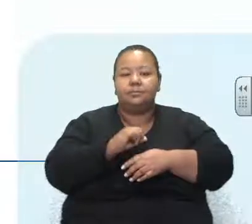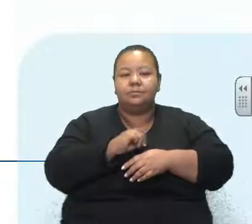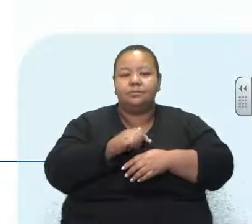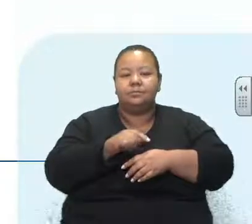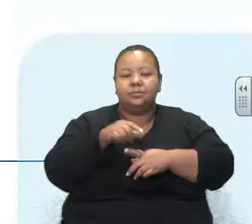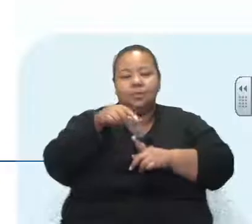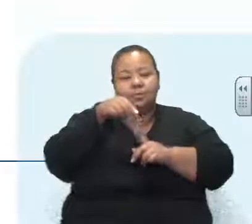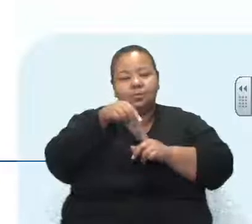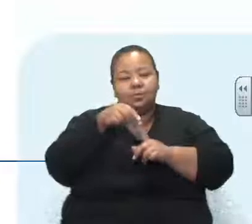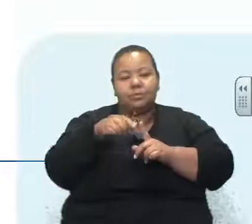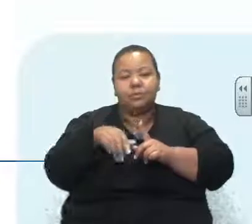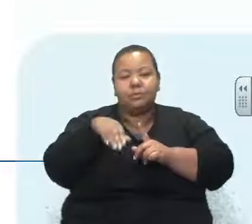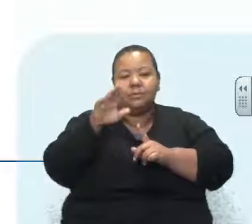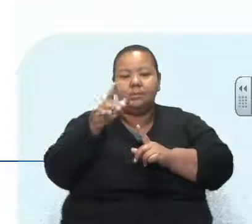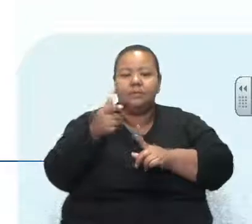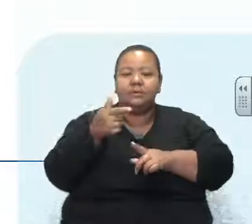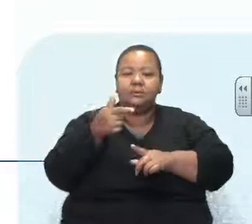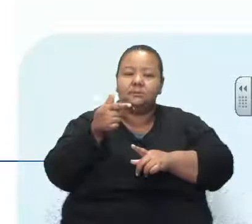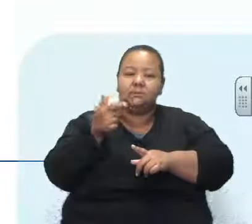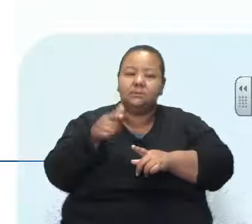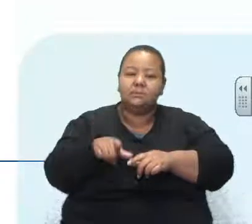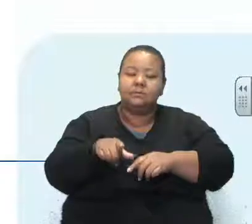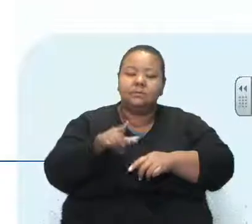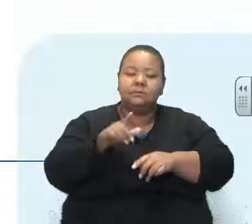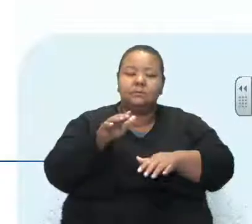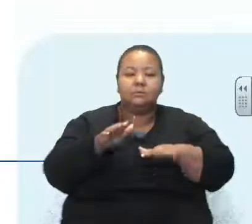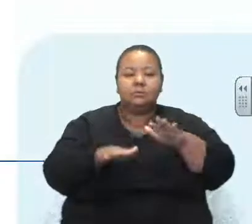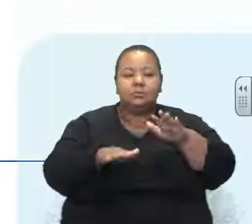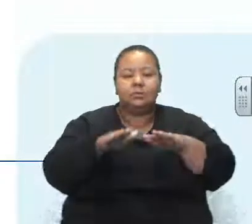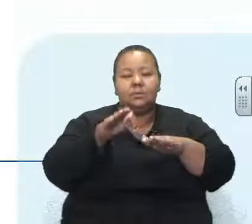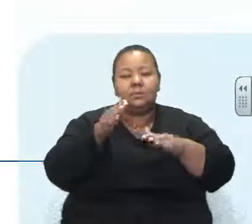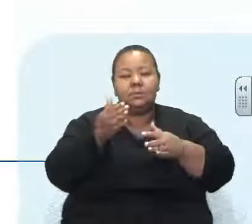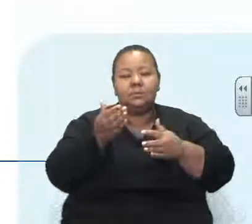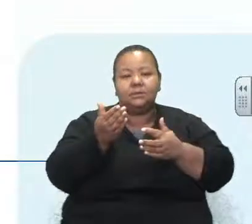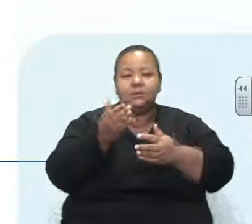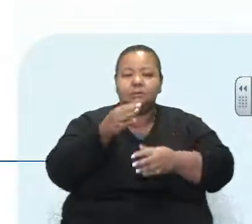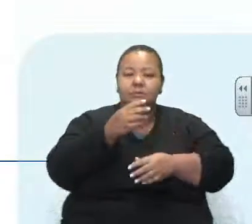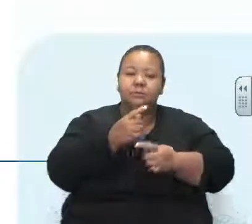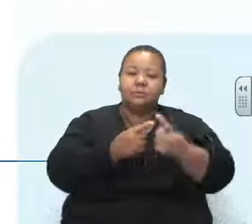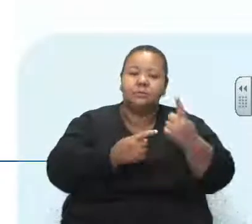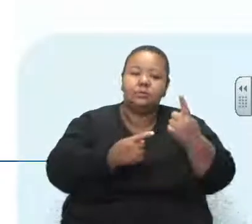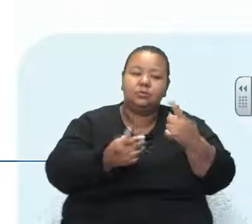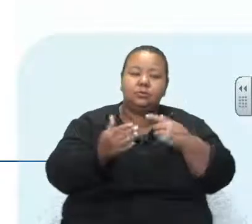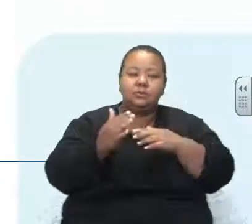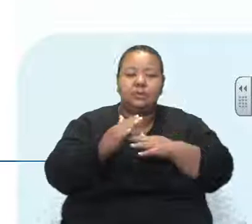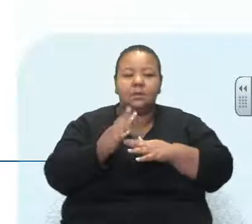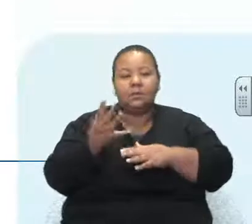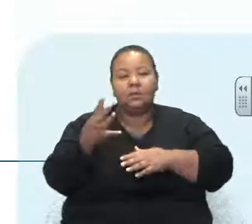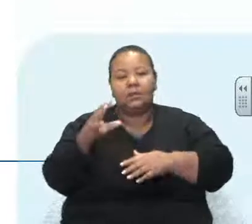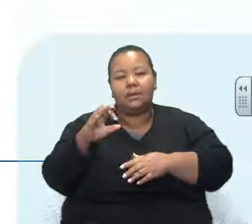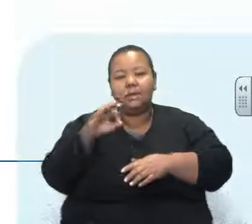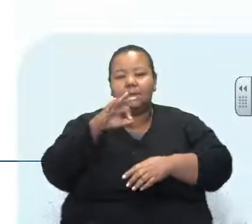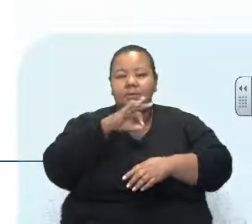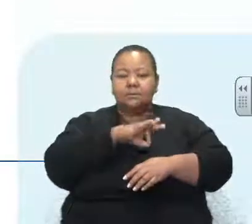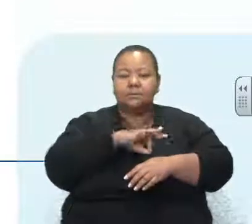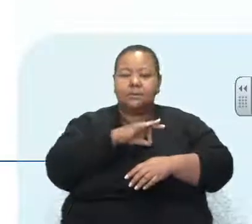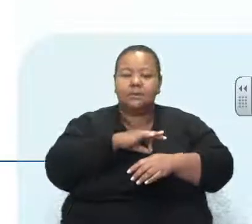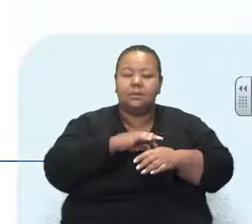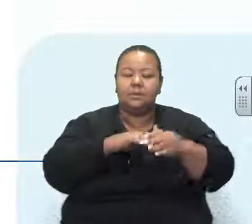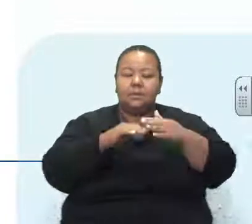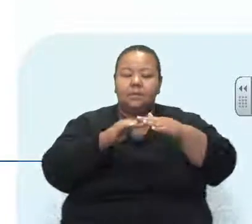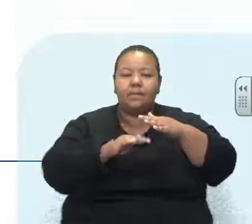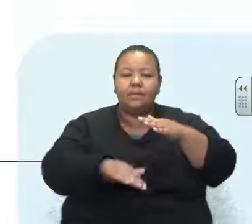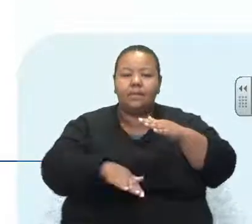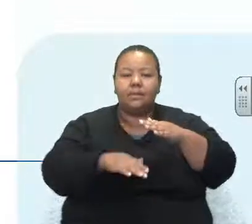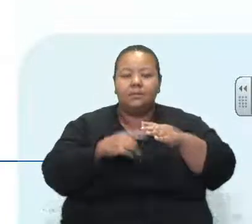mais ganha ali, na média salarial de 1 a 40 salários mínimos, que é analisado todo mês.